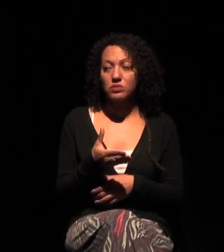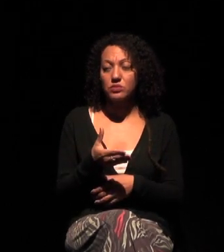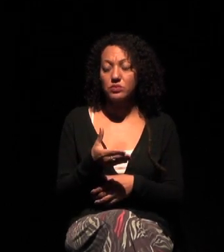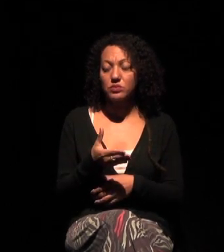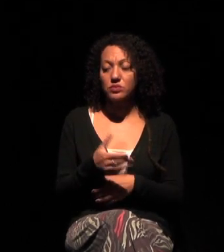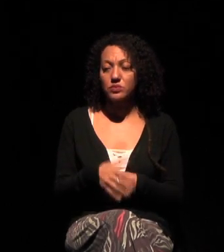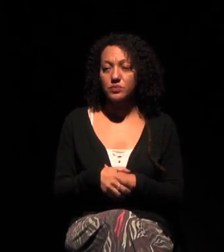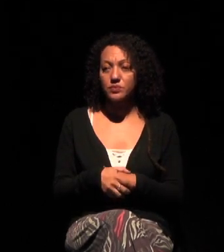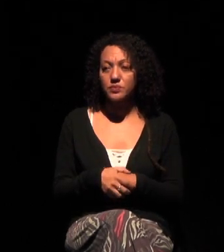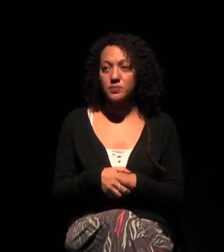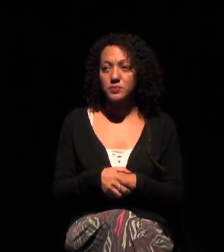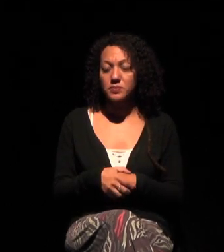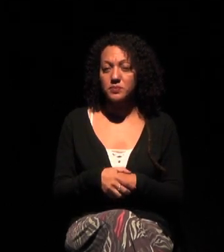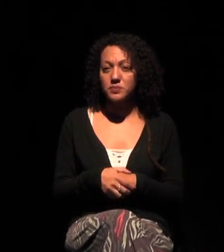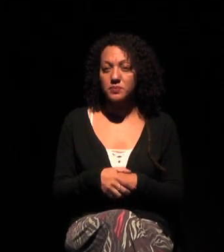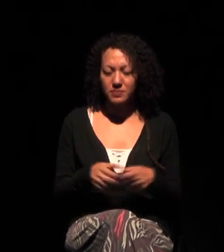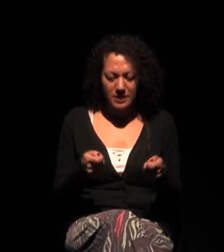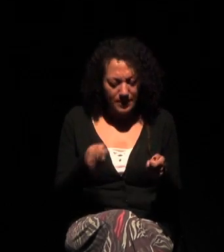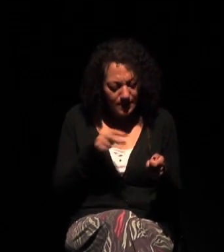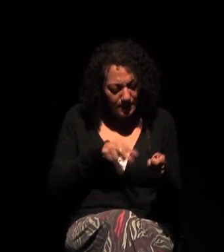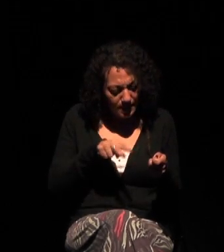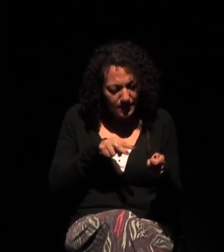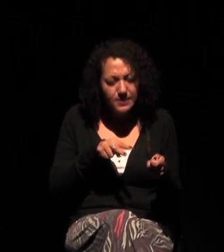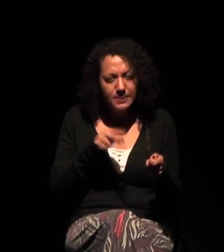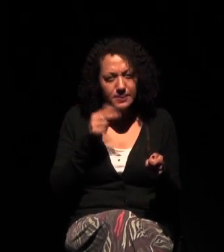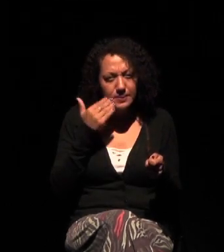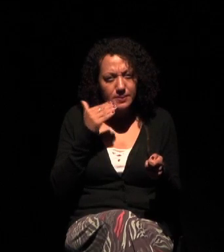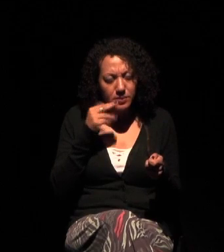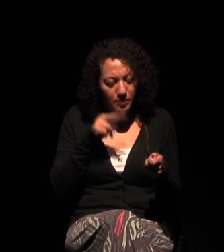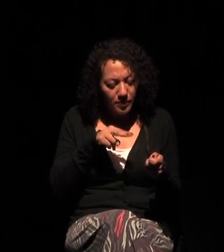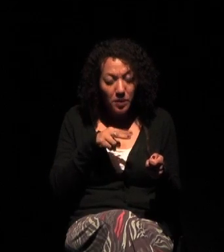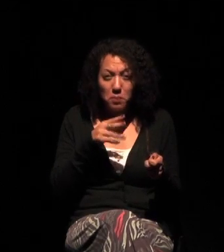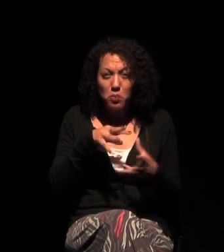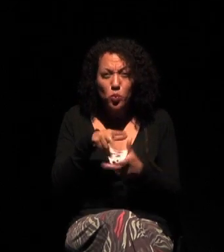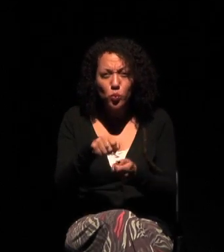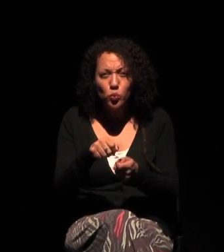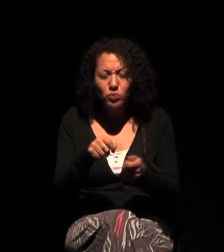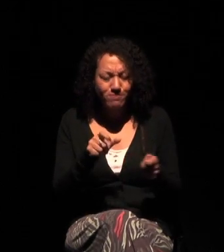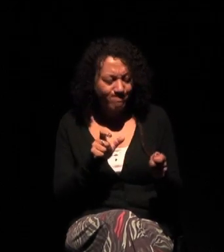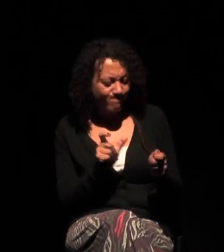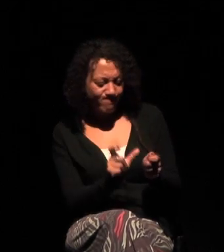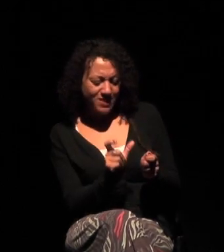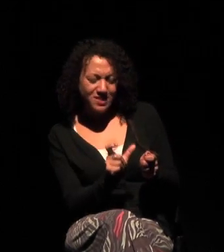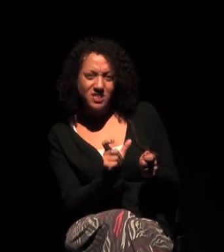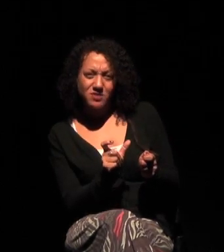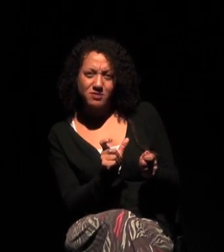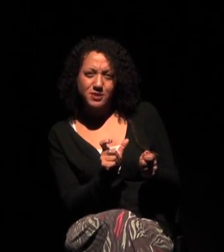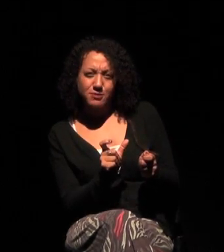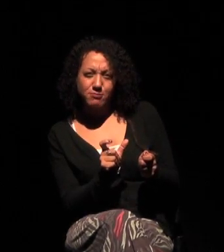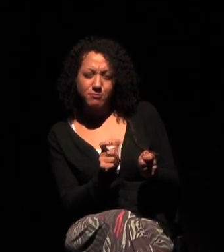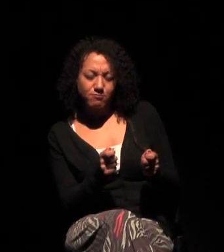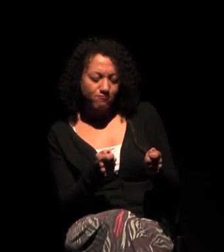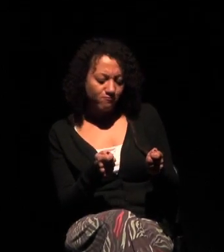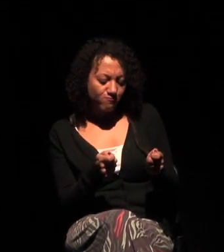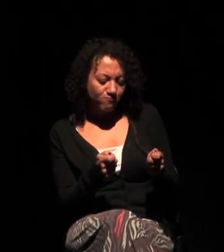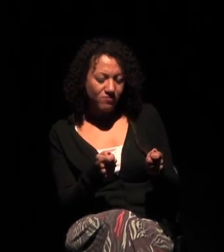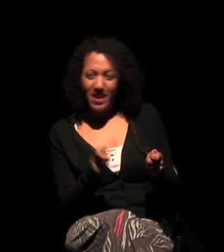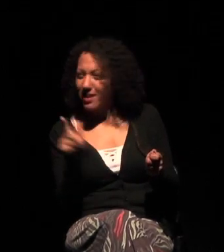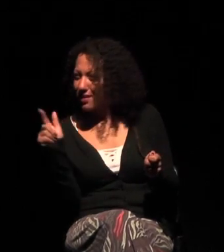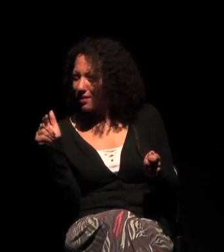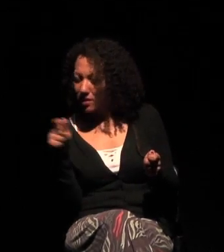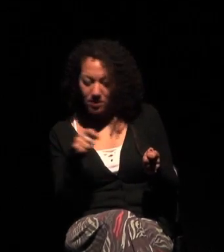novo ai mundo acre no 'mundo agora tô hesita é